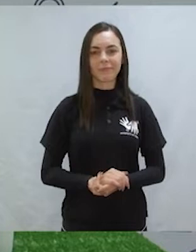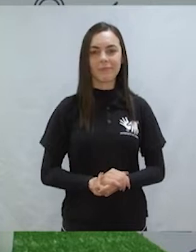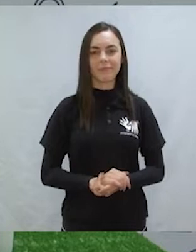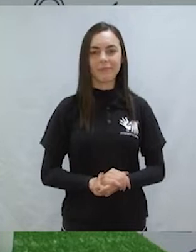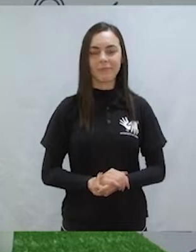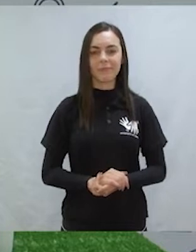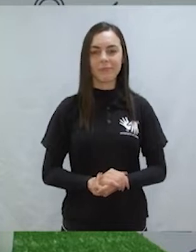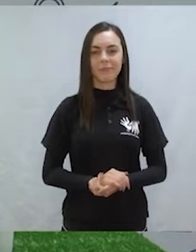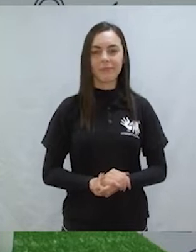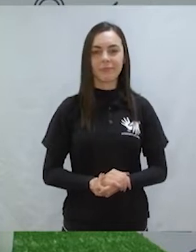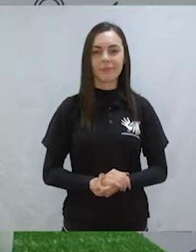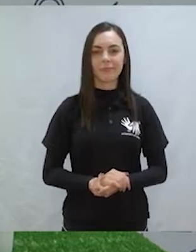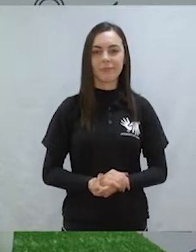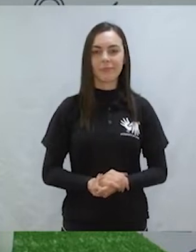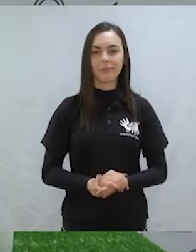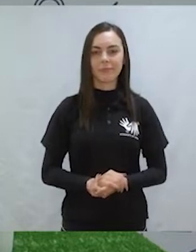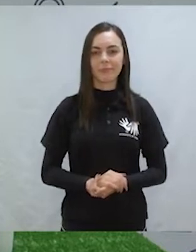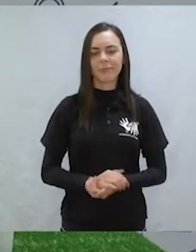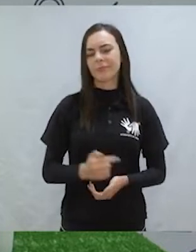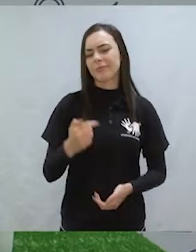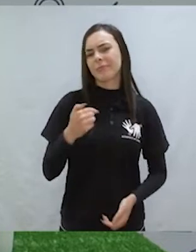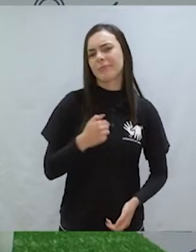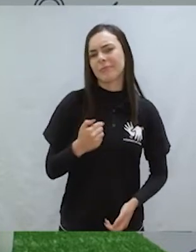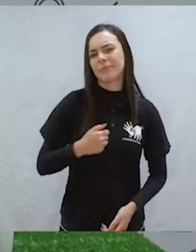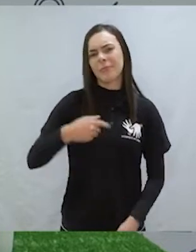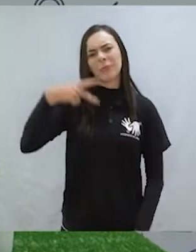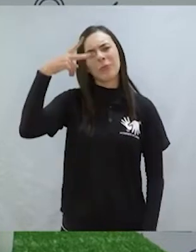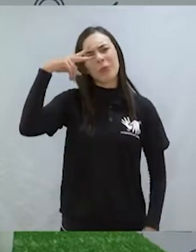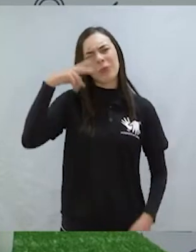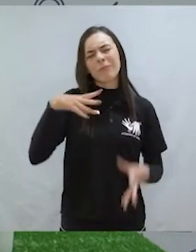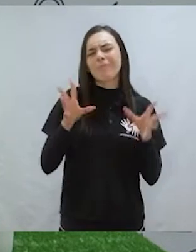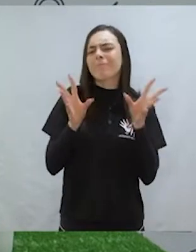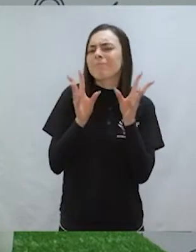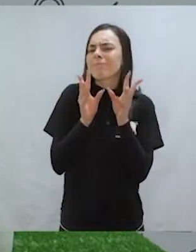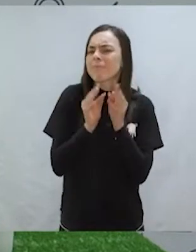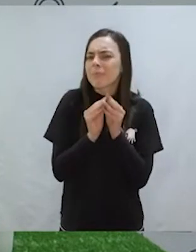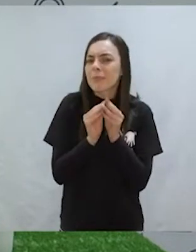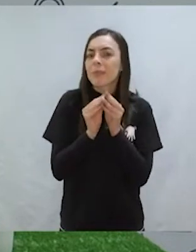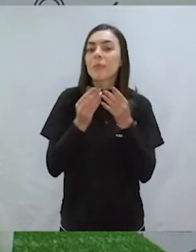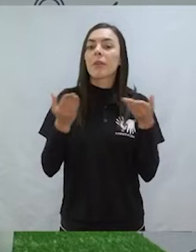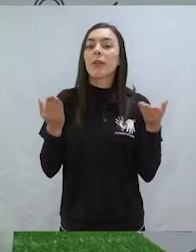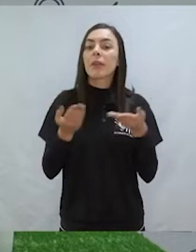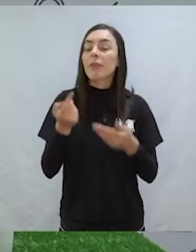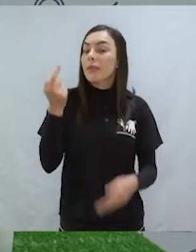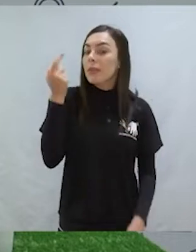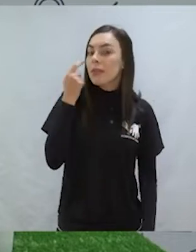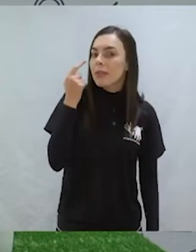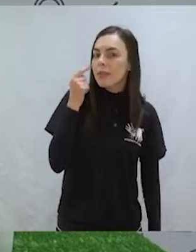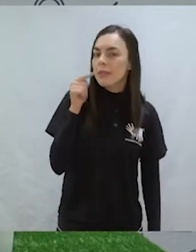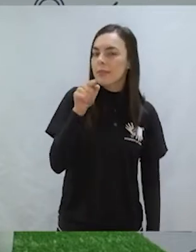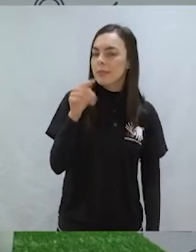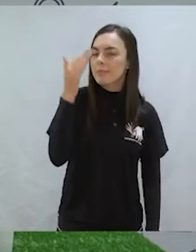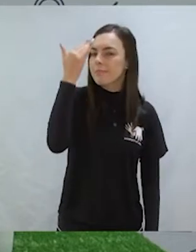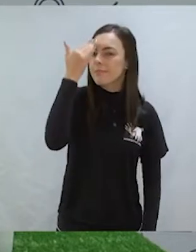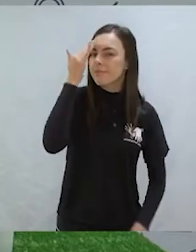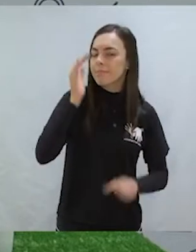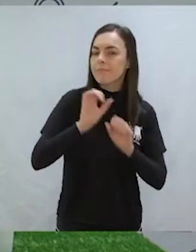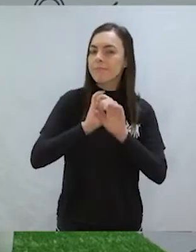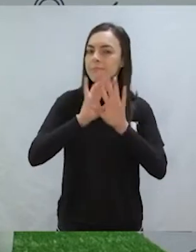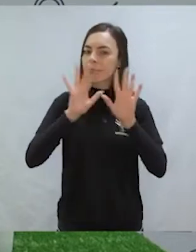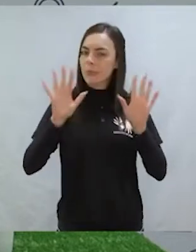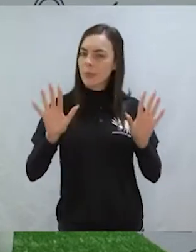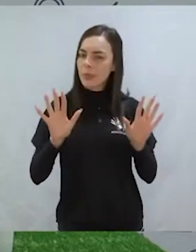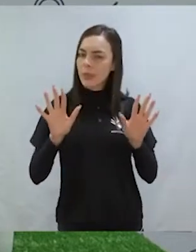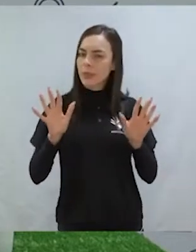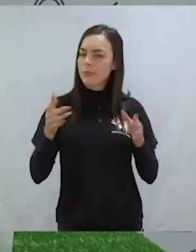aí, agora, a professora contou bem rapidinho essa história, mas agora para a gente ver se vocês entenderam